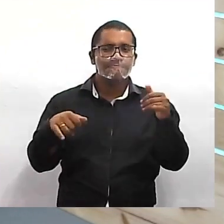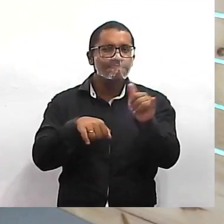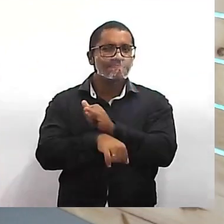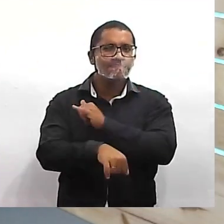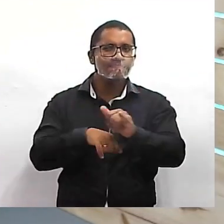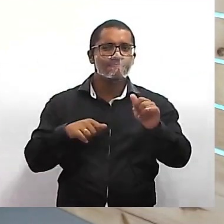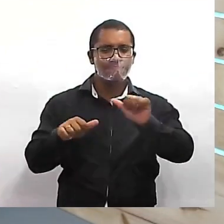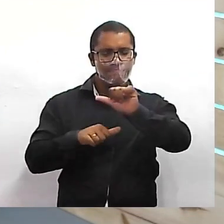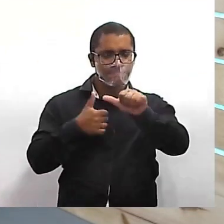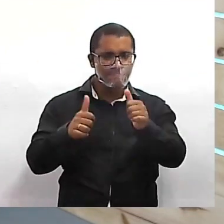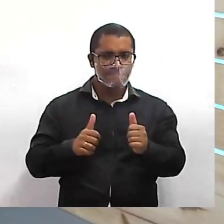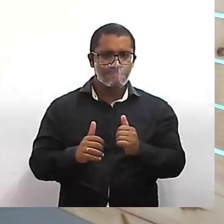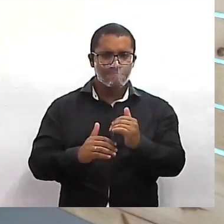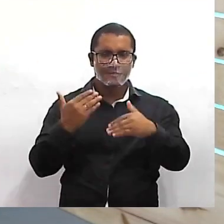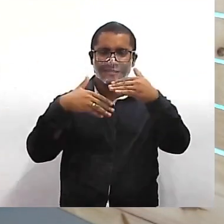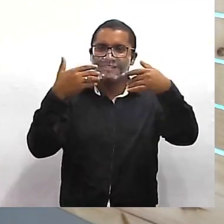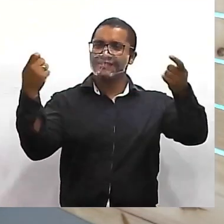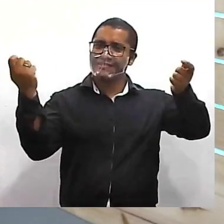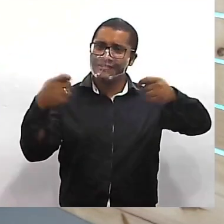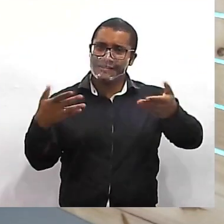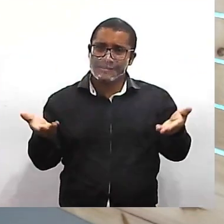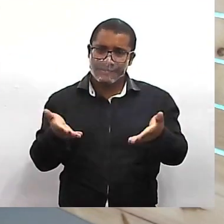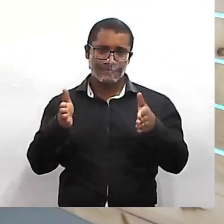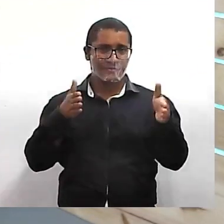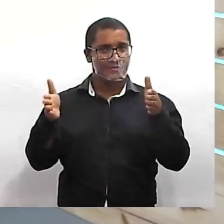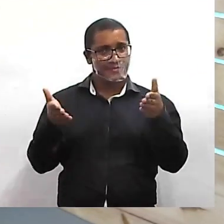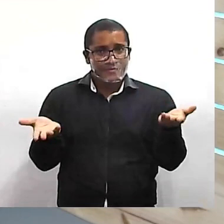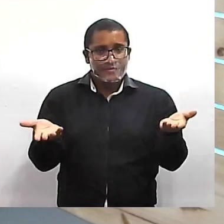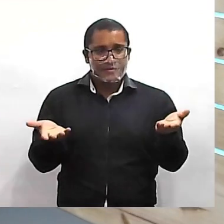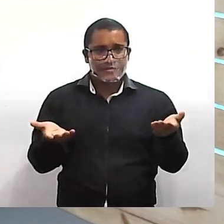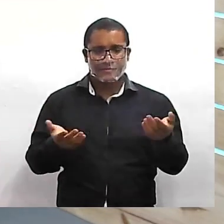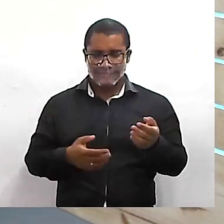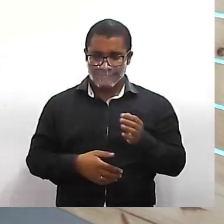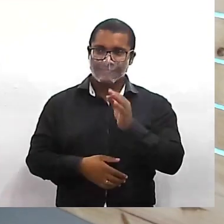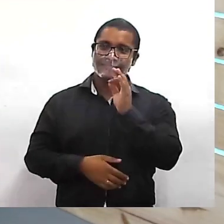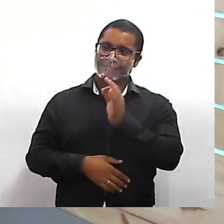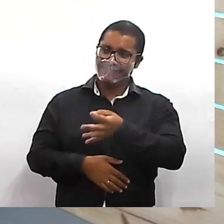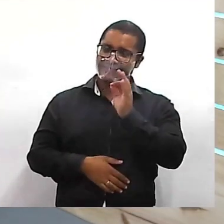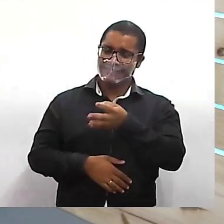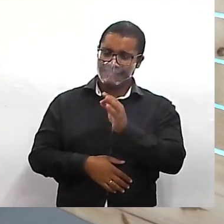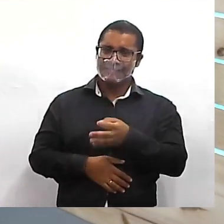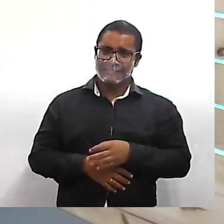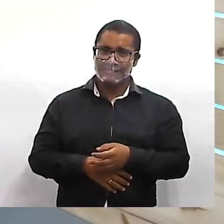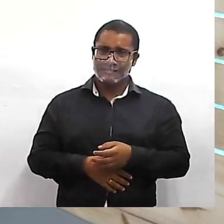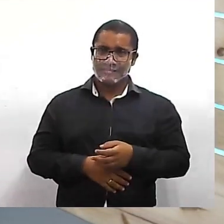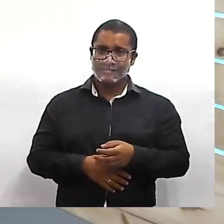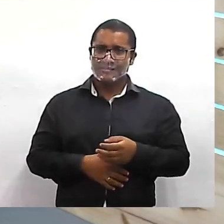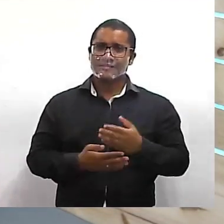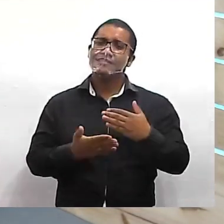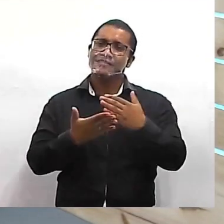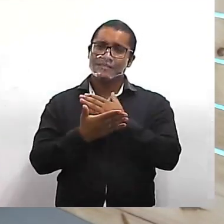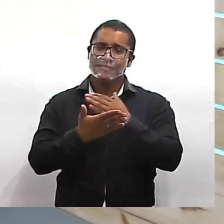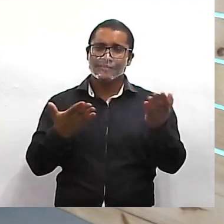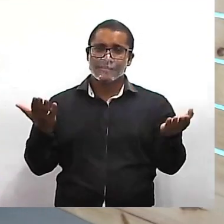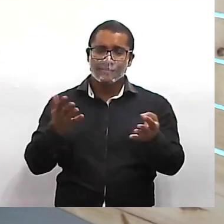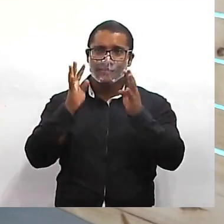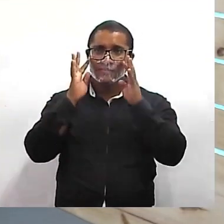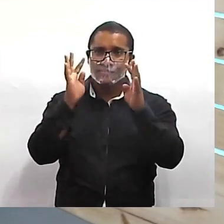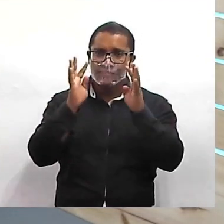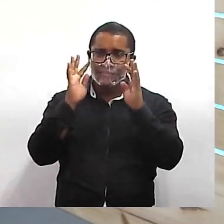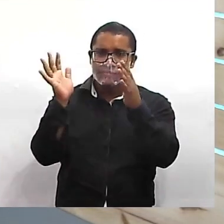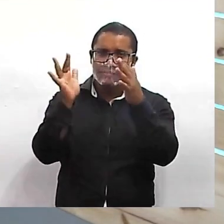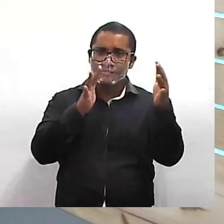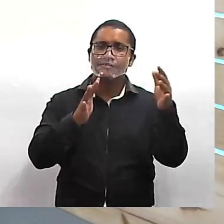para ressignificar esse momento atual. Eu tenho certeza, André, que alguns desses nossos convidados que estão aí nos